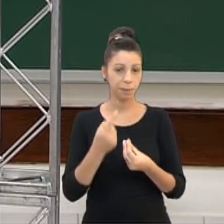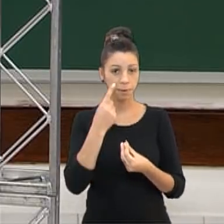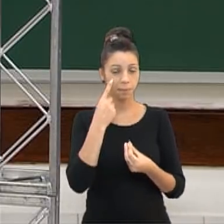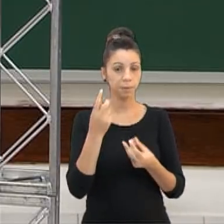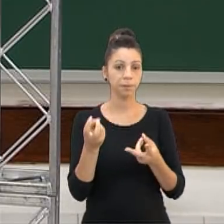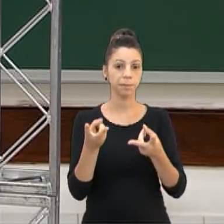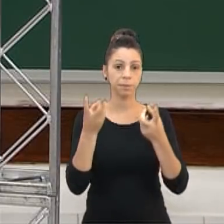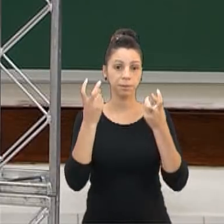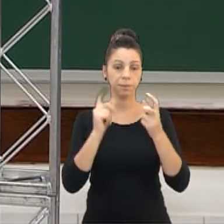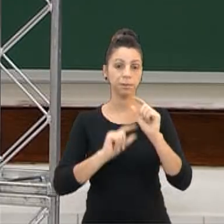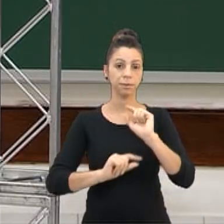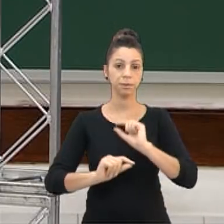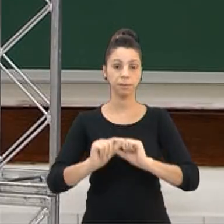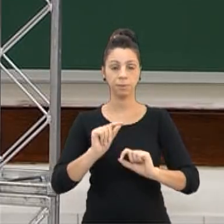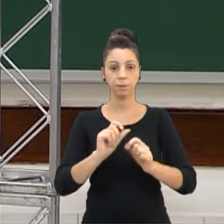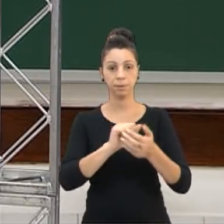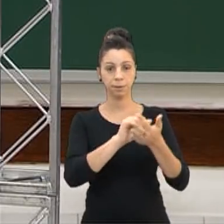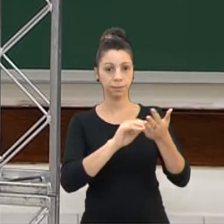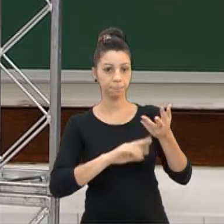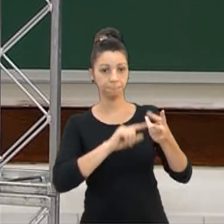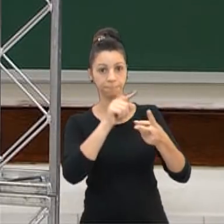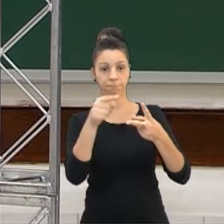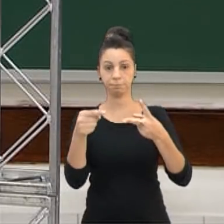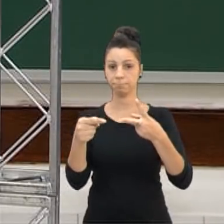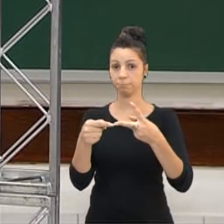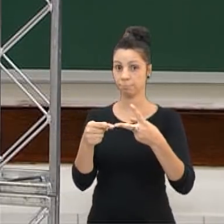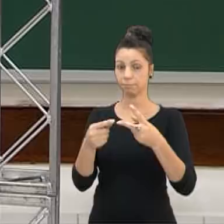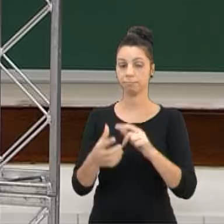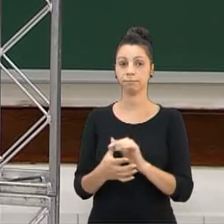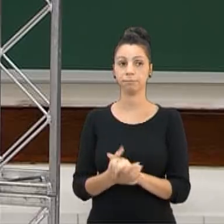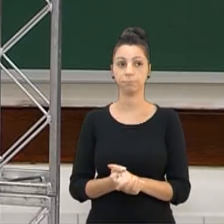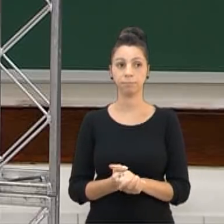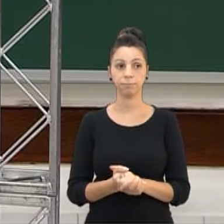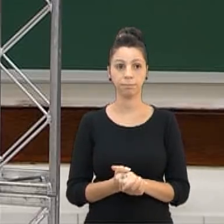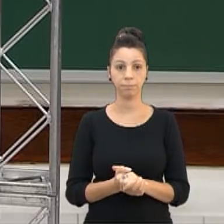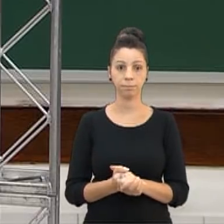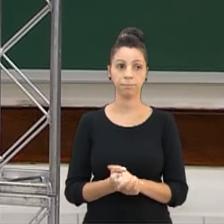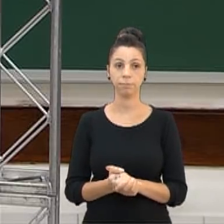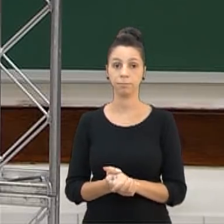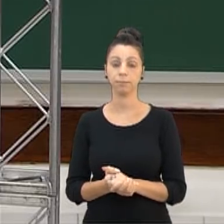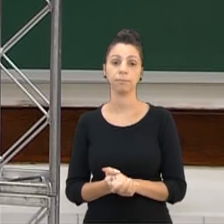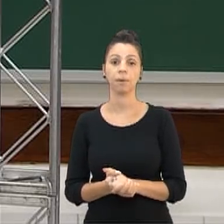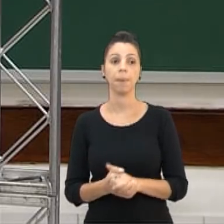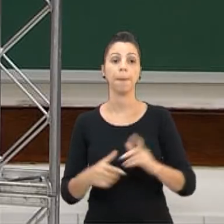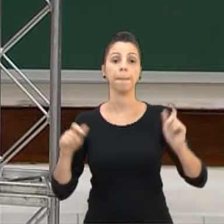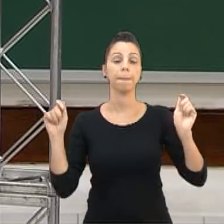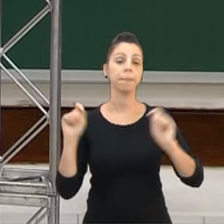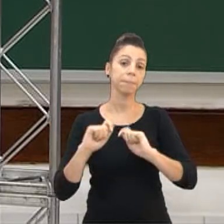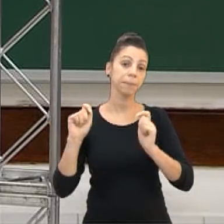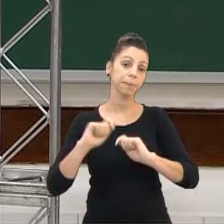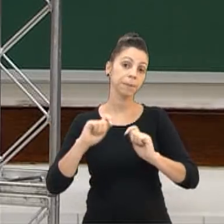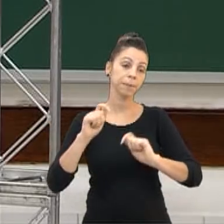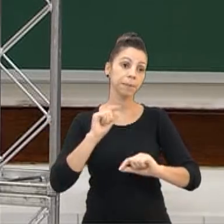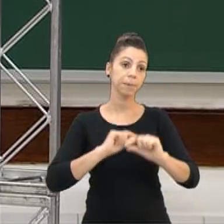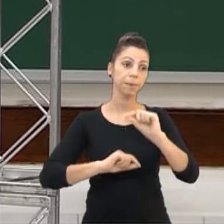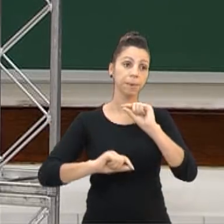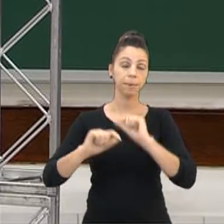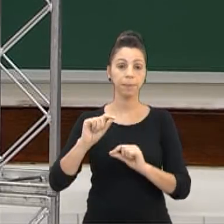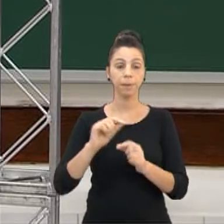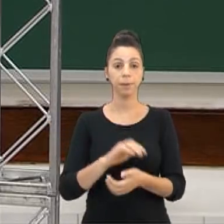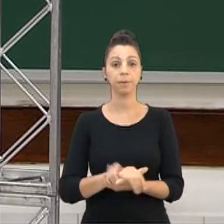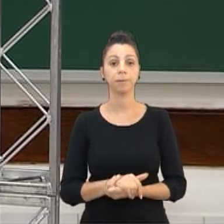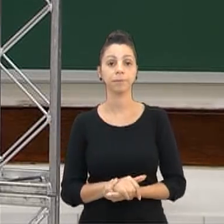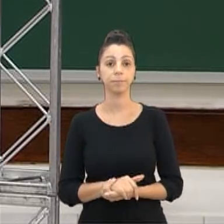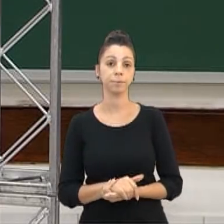observar agora o exercício número 2. No exercício número 2, nós precisamos observar a seguinte